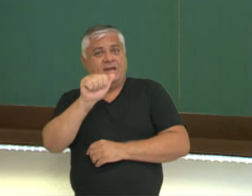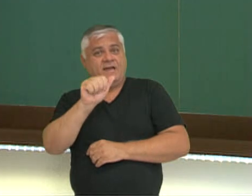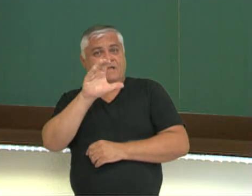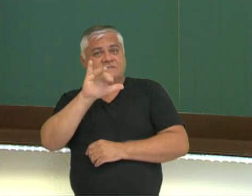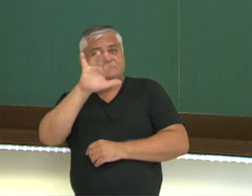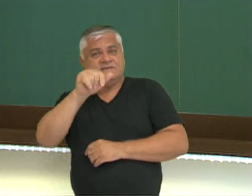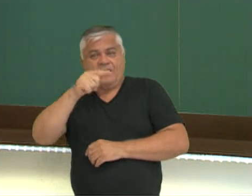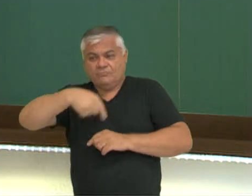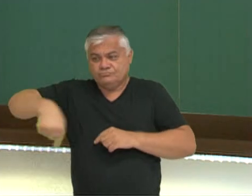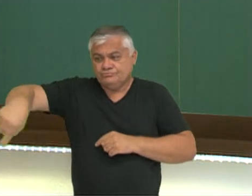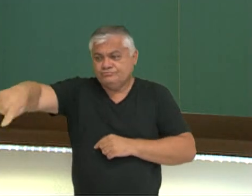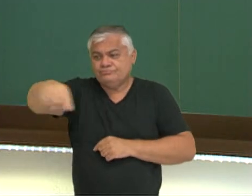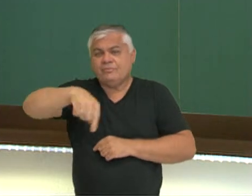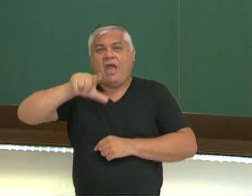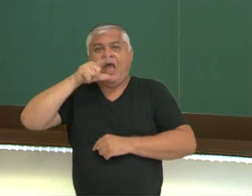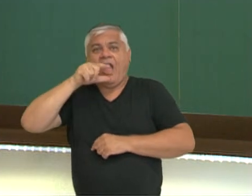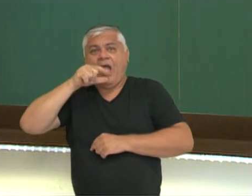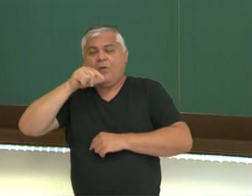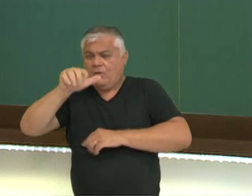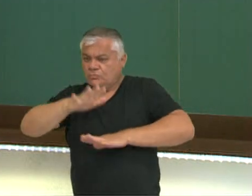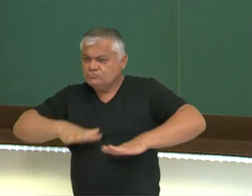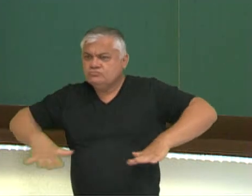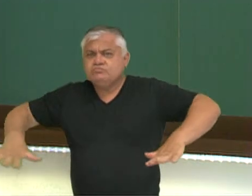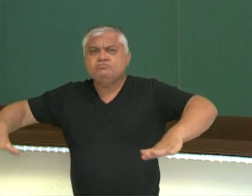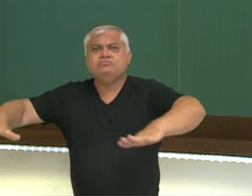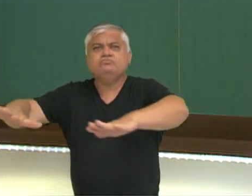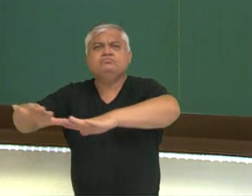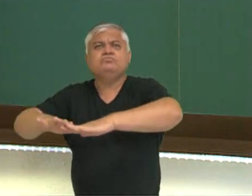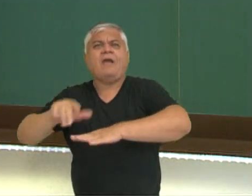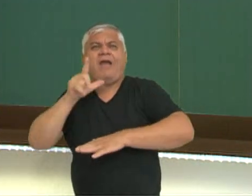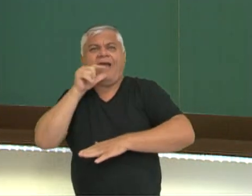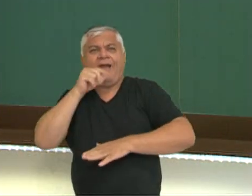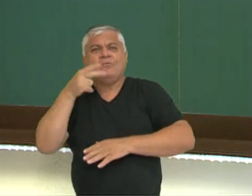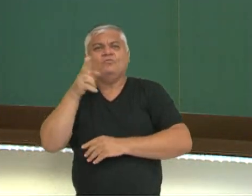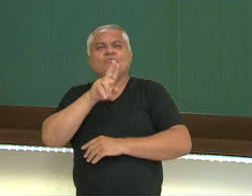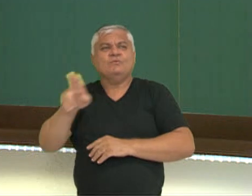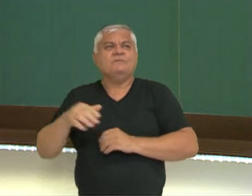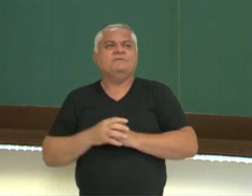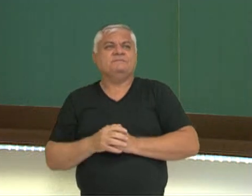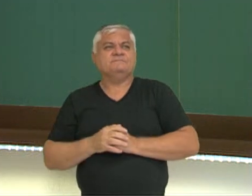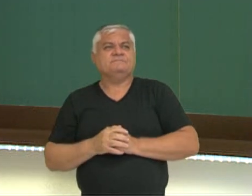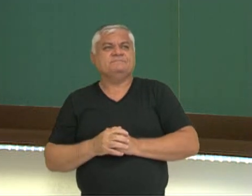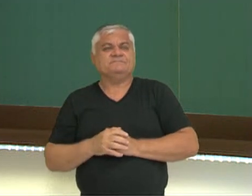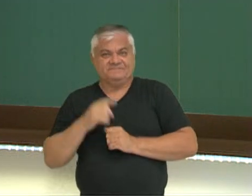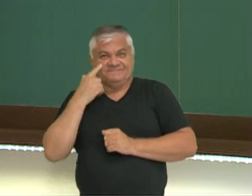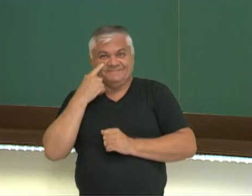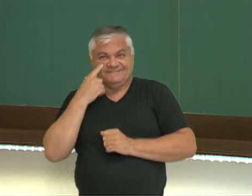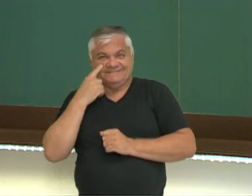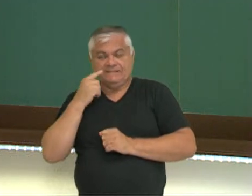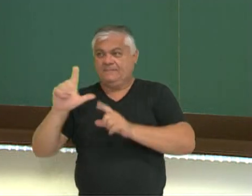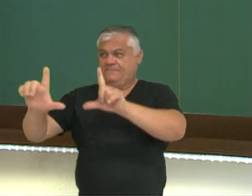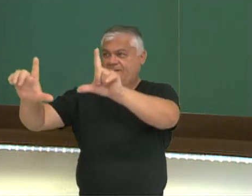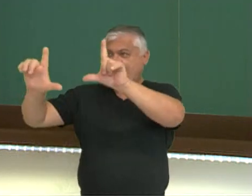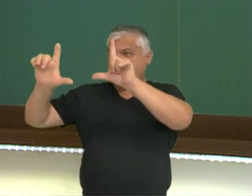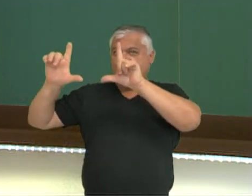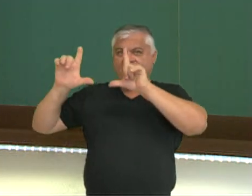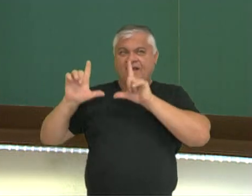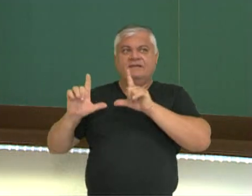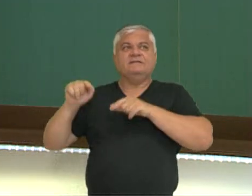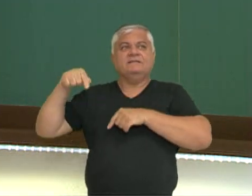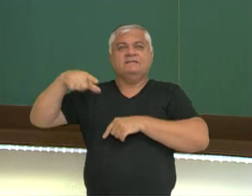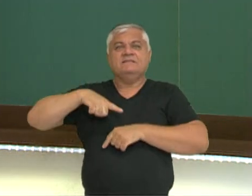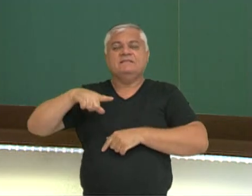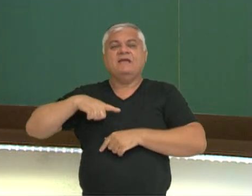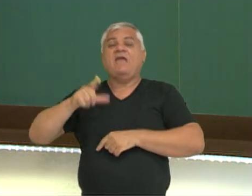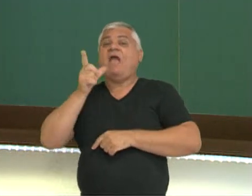Tá identificando que ali tem um manancial e qual é o manancial? Olha lá, ó, área de manancial, abastecimento